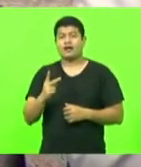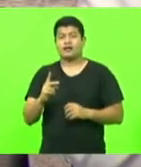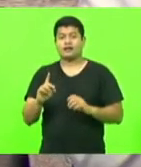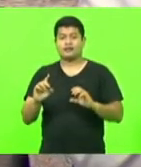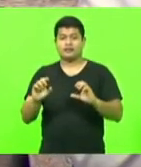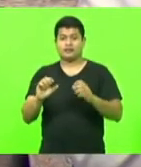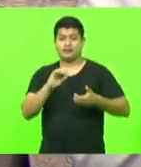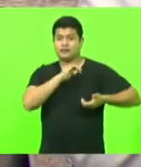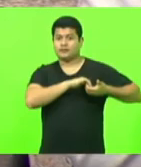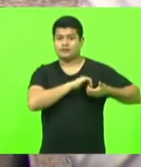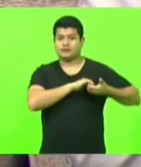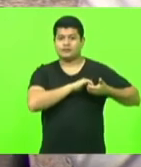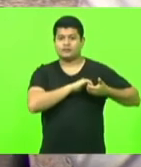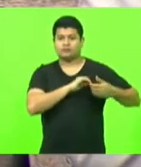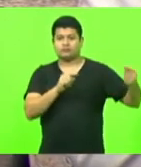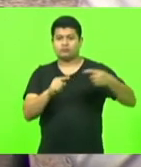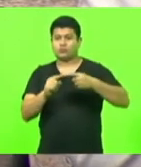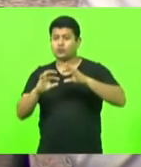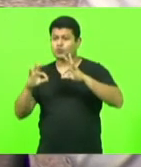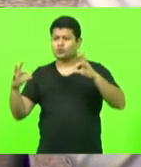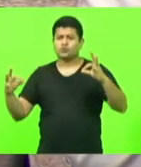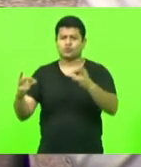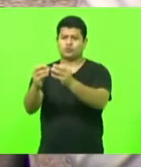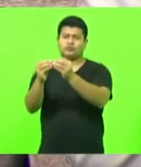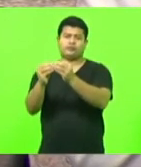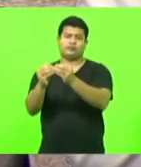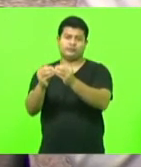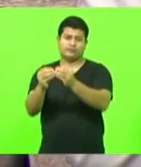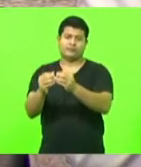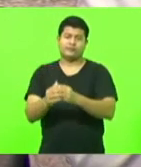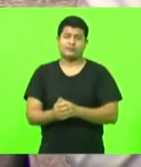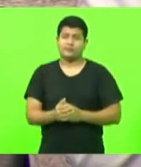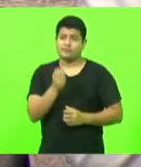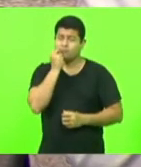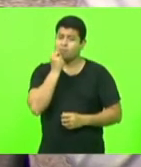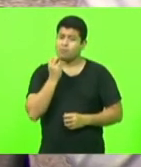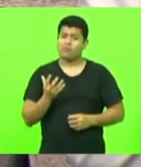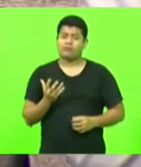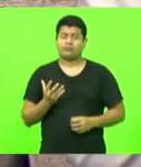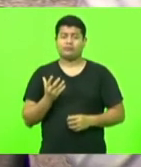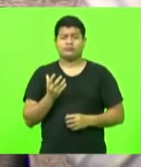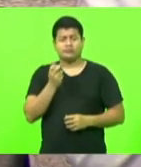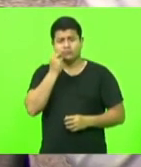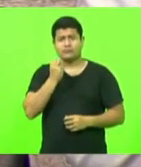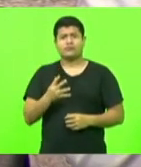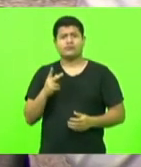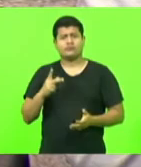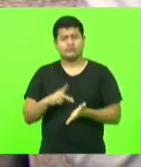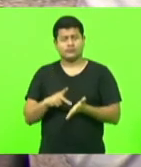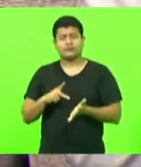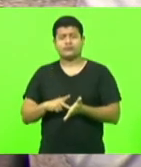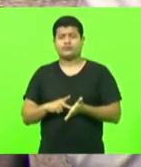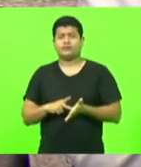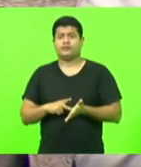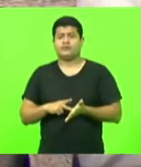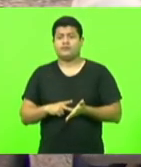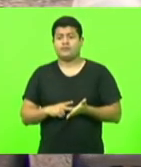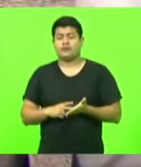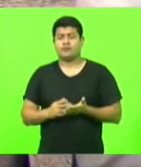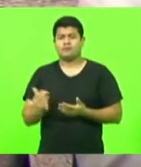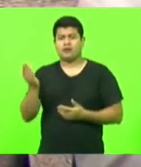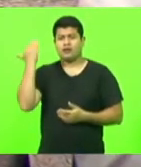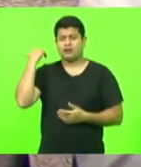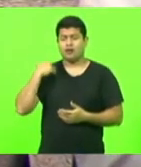E que bom que essa sementinha, lá atrás,